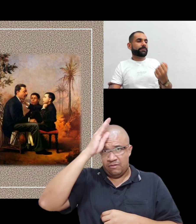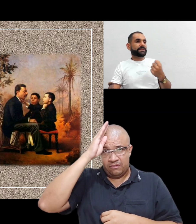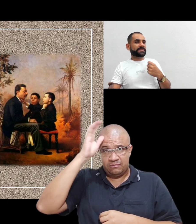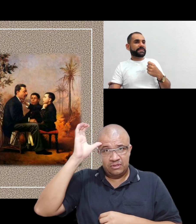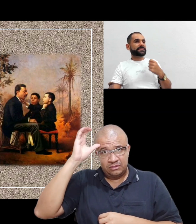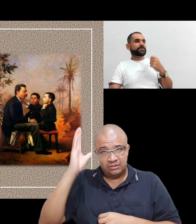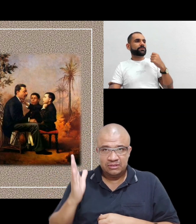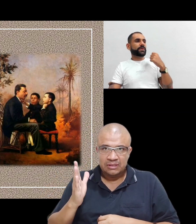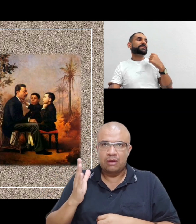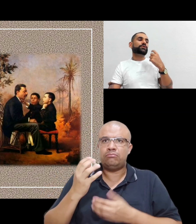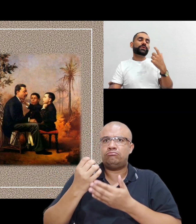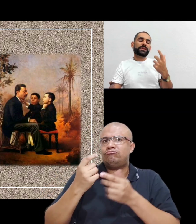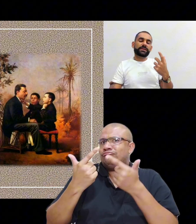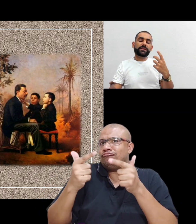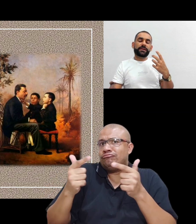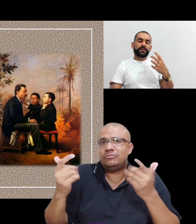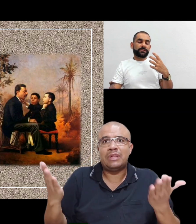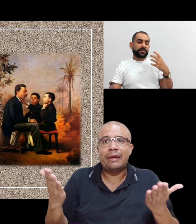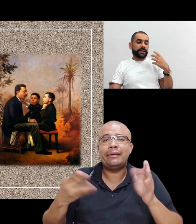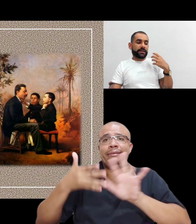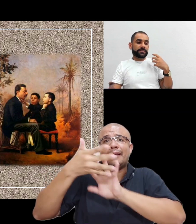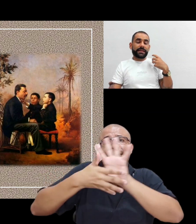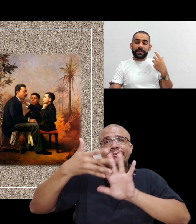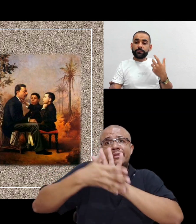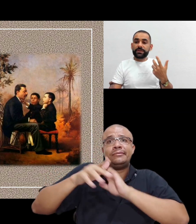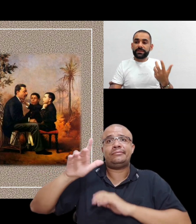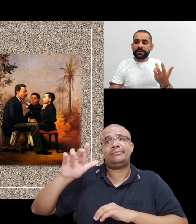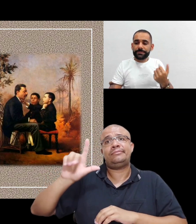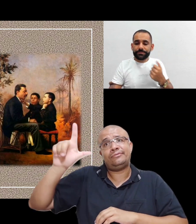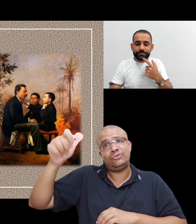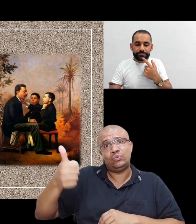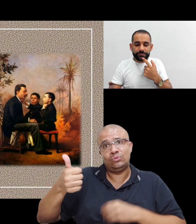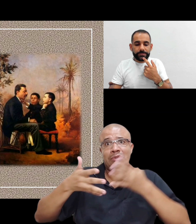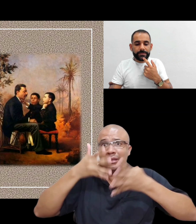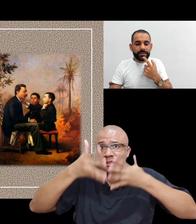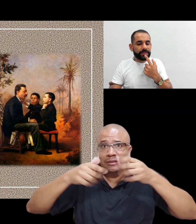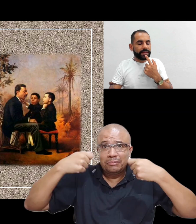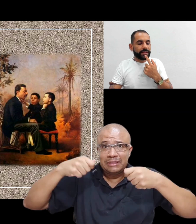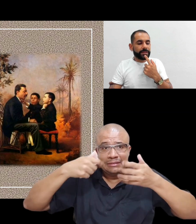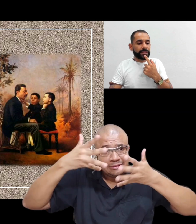língua que ela precisa, não é instruída na língua que